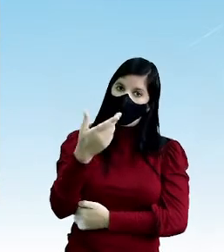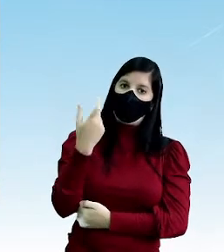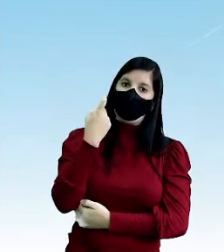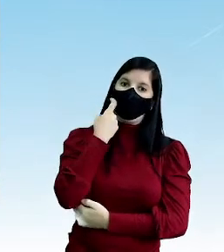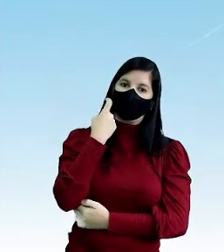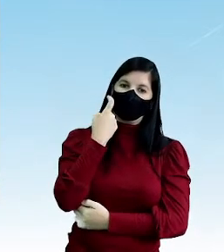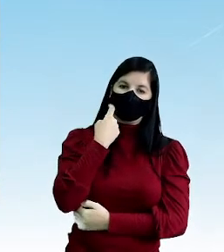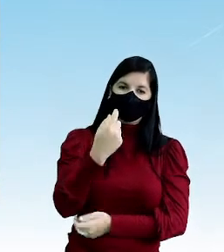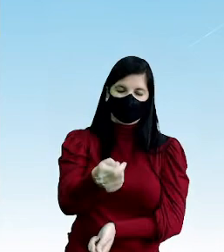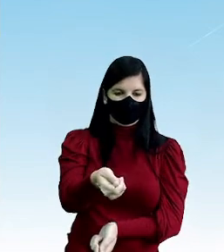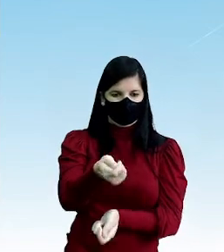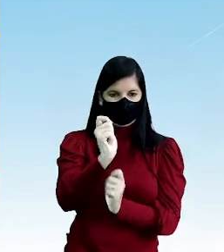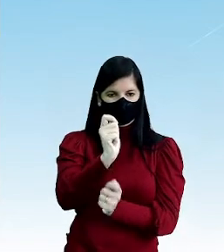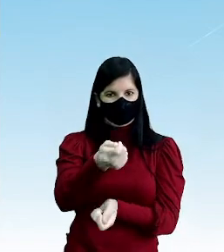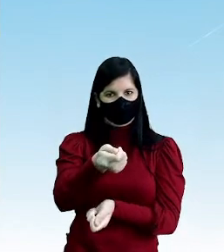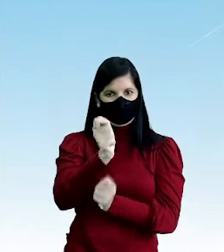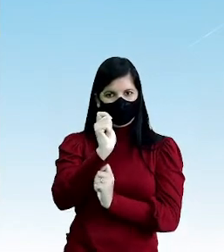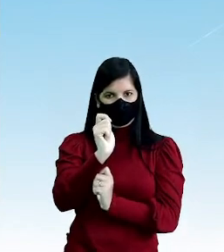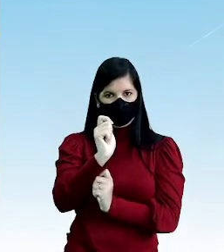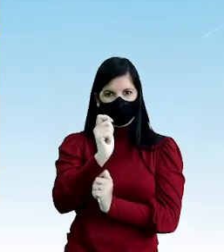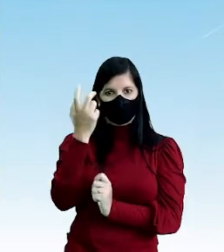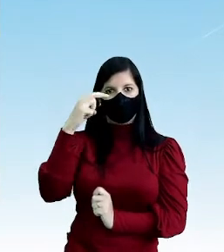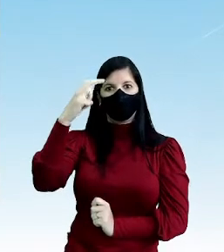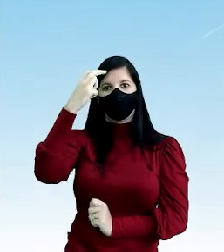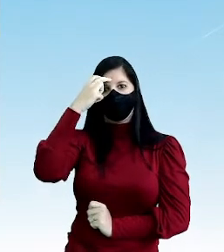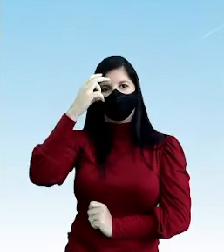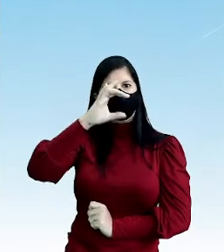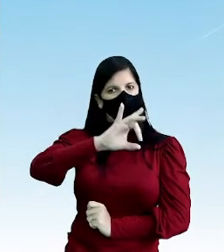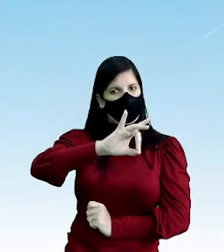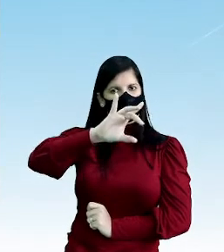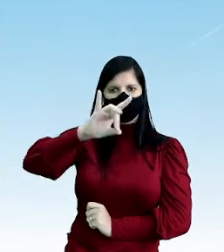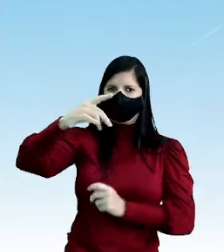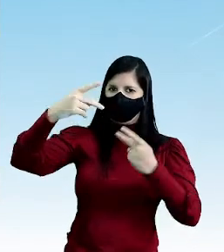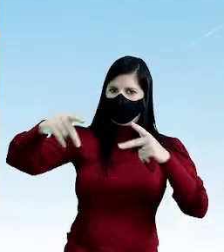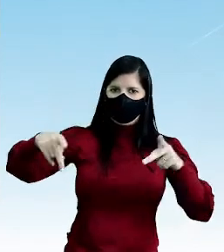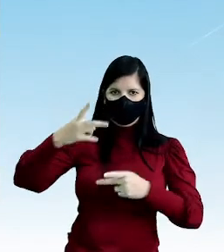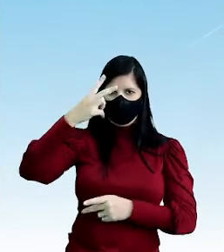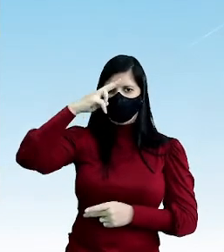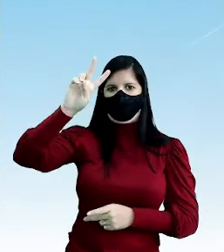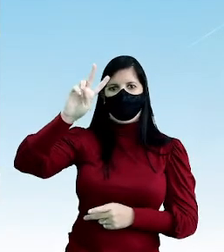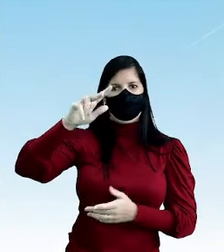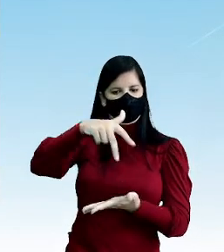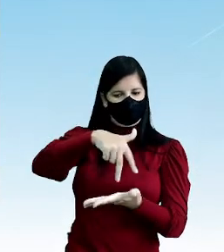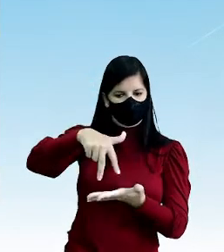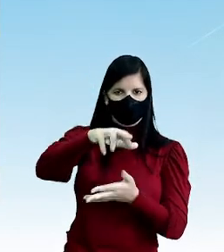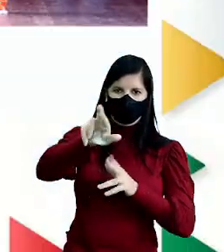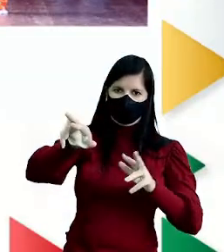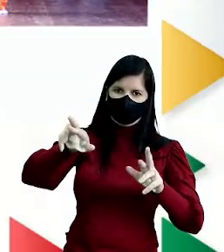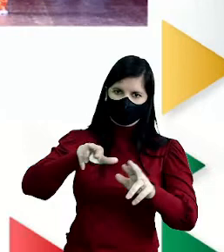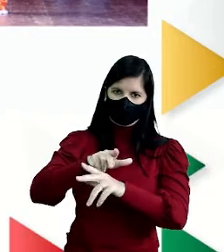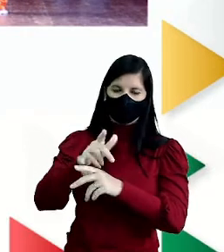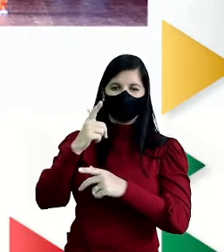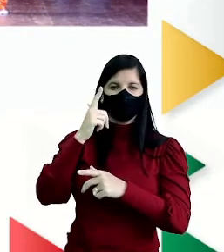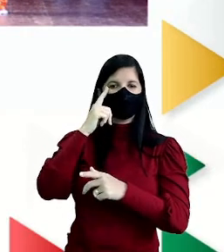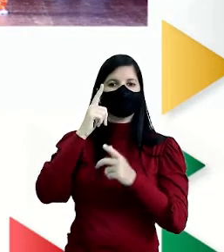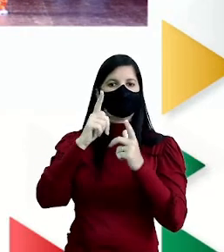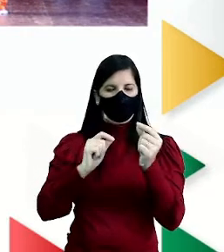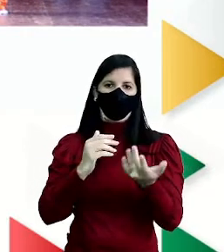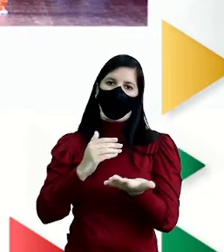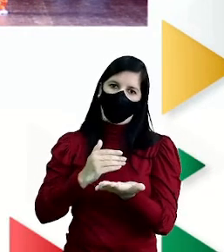tem sua história diferente e tem, né, suas comemorações diferentes. No Japão dizem que as danças começaram assim,